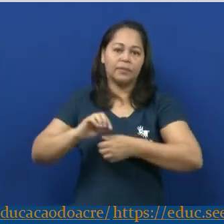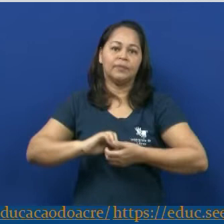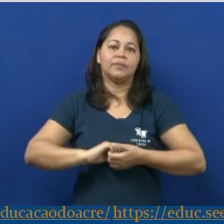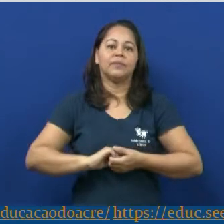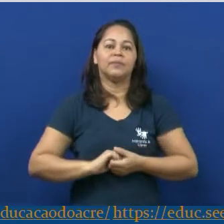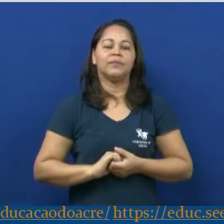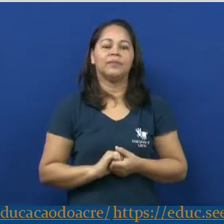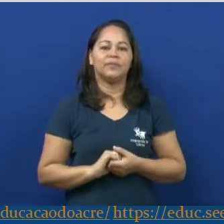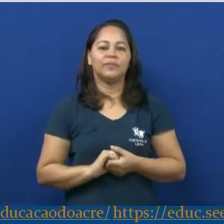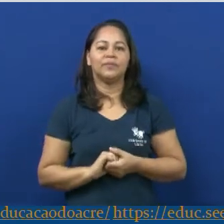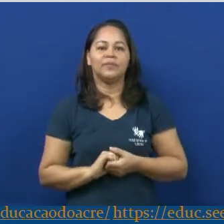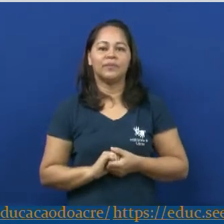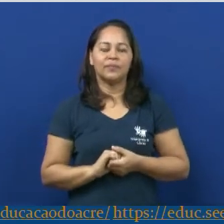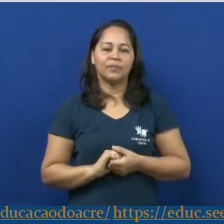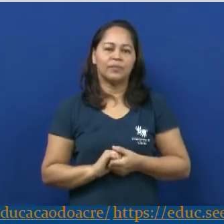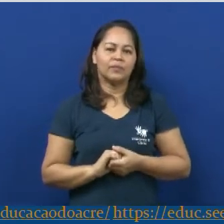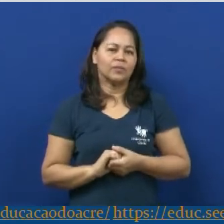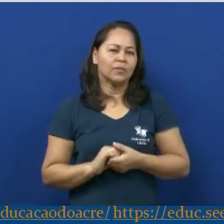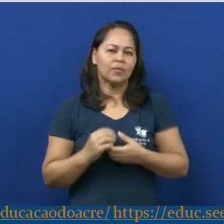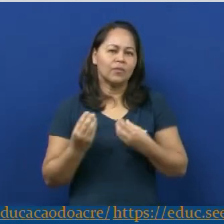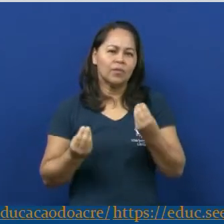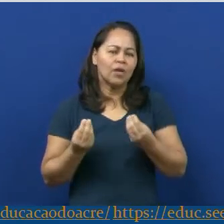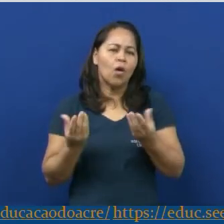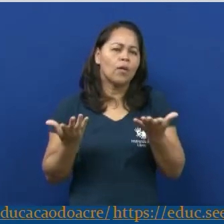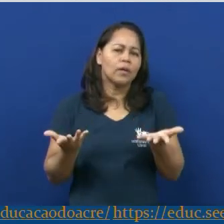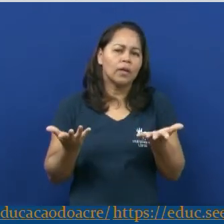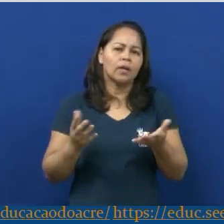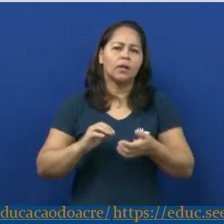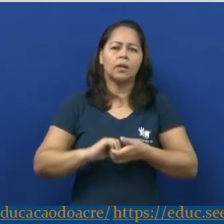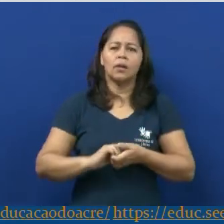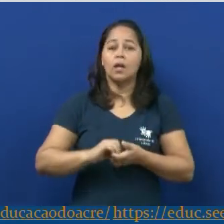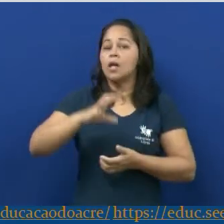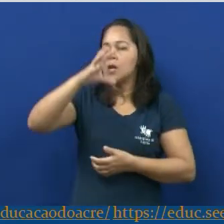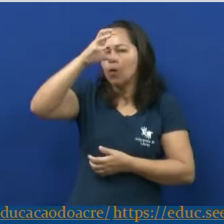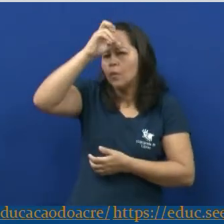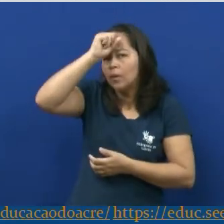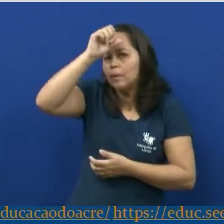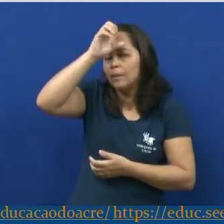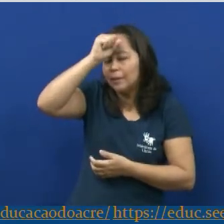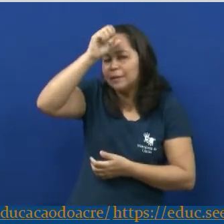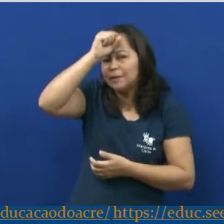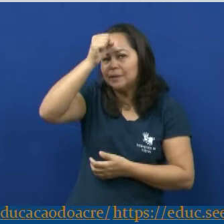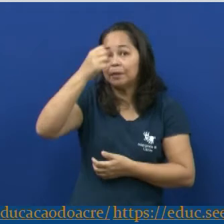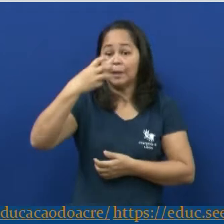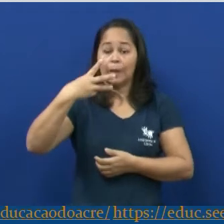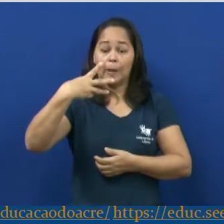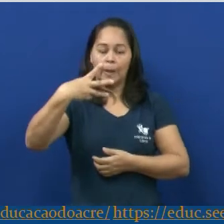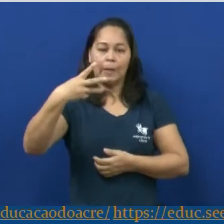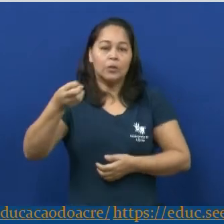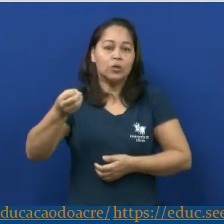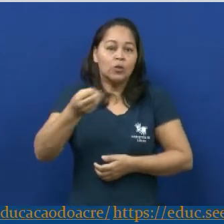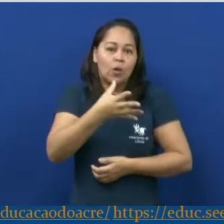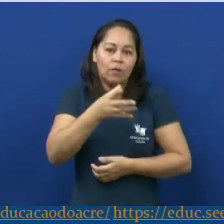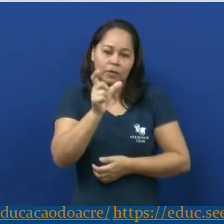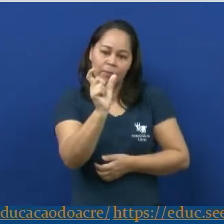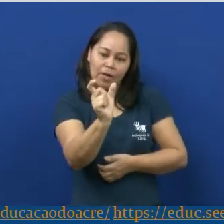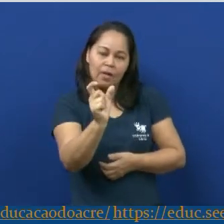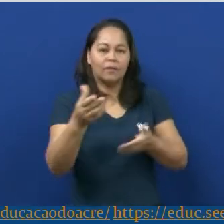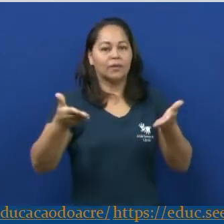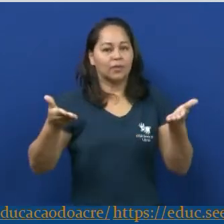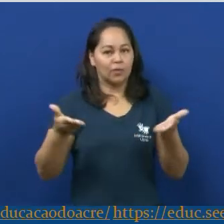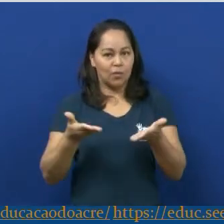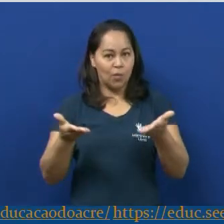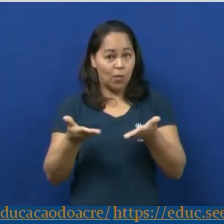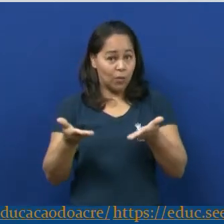world today teacher ela falou ali eu aprendi três novas palavras